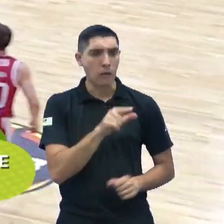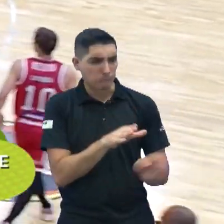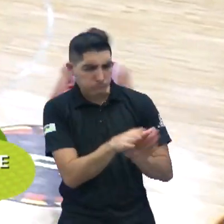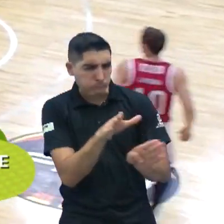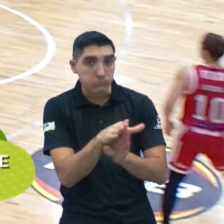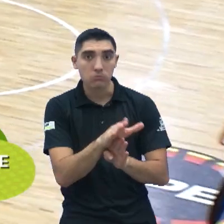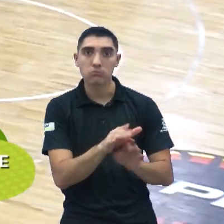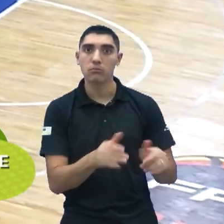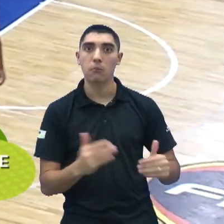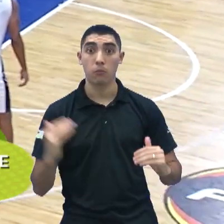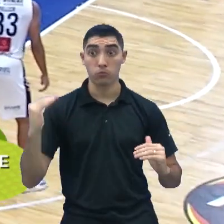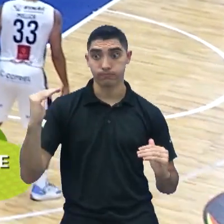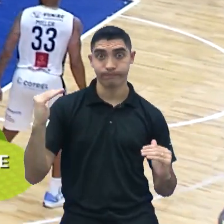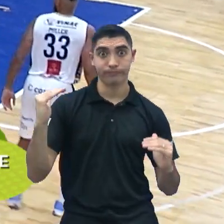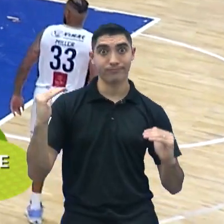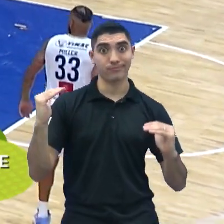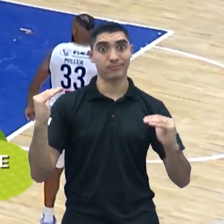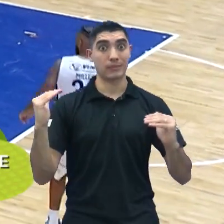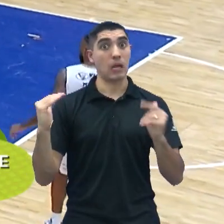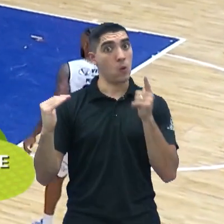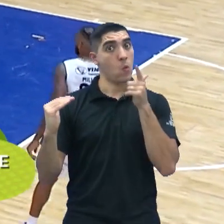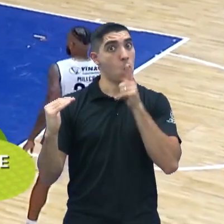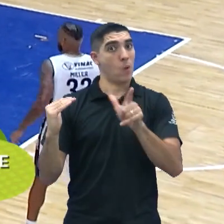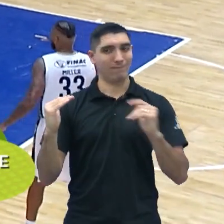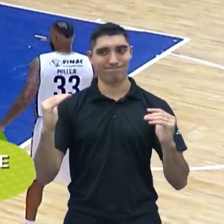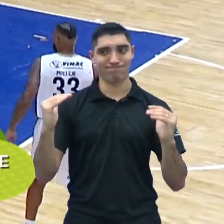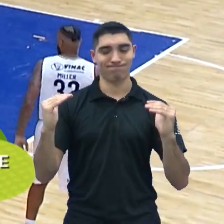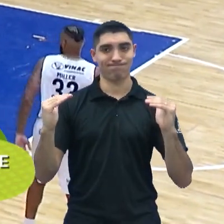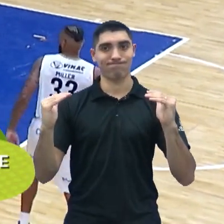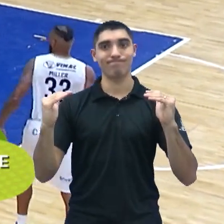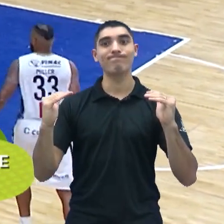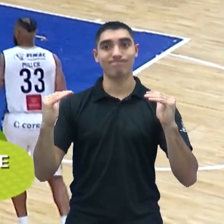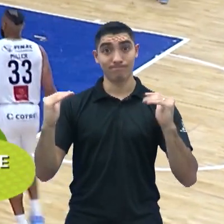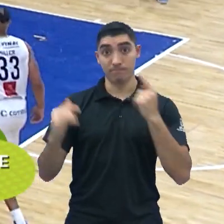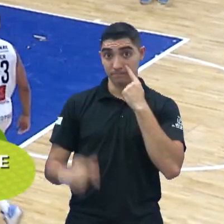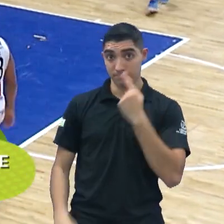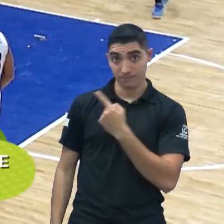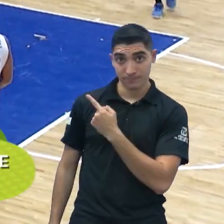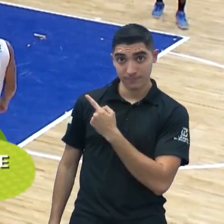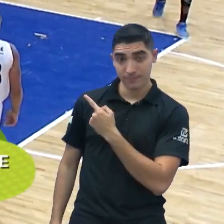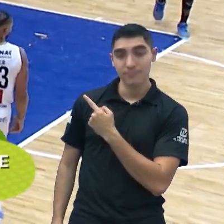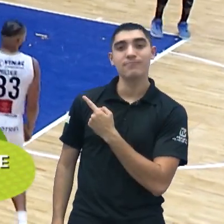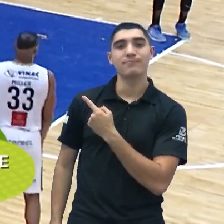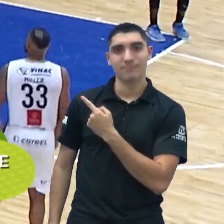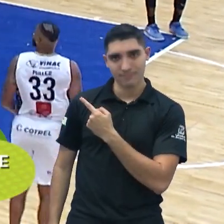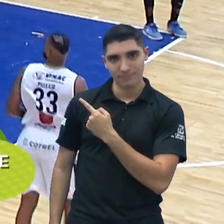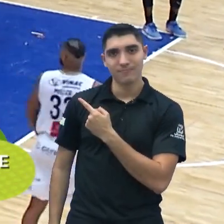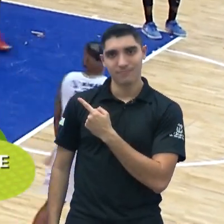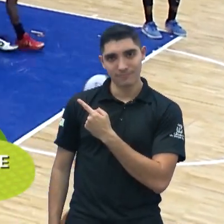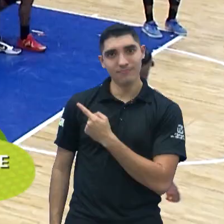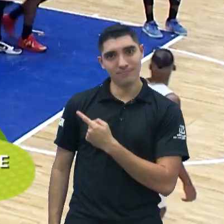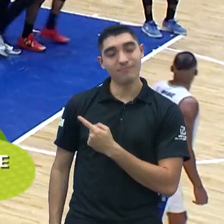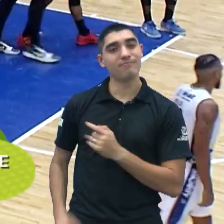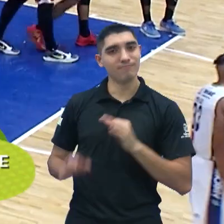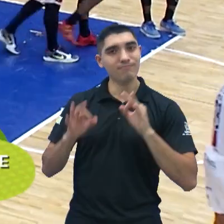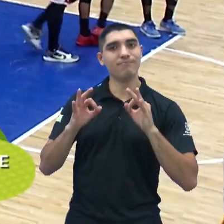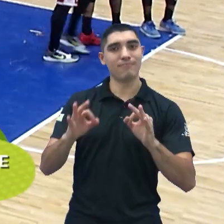e Franca conseguiu se aproximar do placar, nesse tapinha de Felício, para deixar o jogo